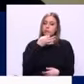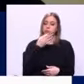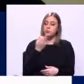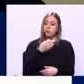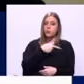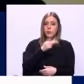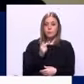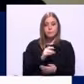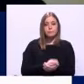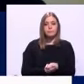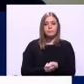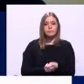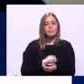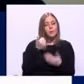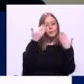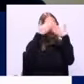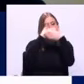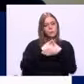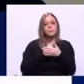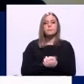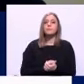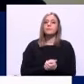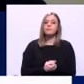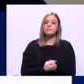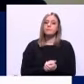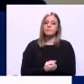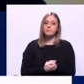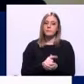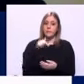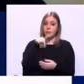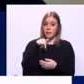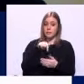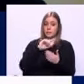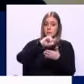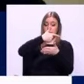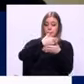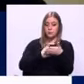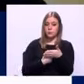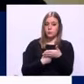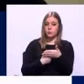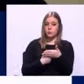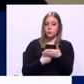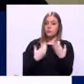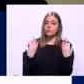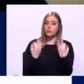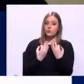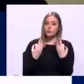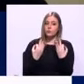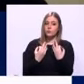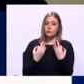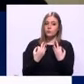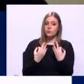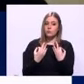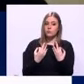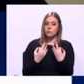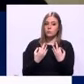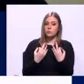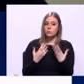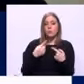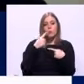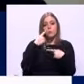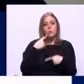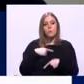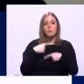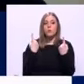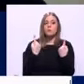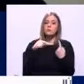Nacional. Muito boa noite. Este é um artigo que, de facto, vem mostrar